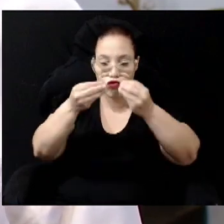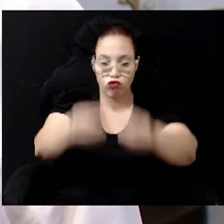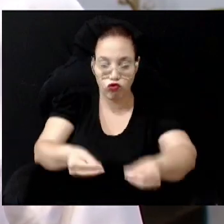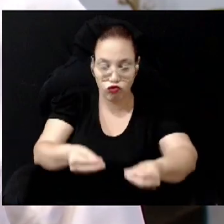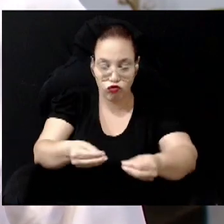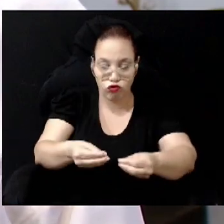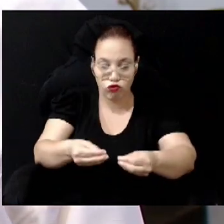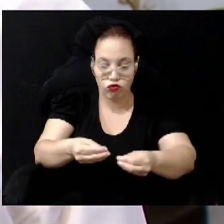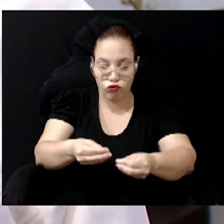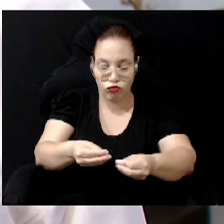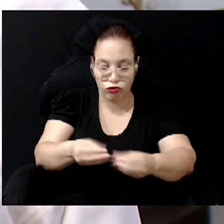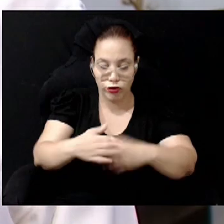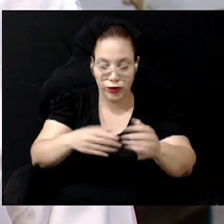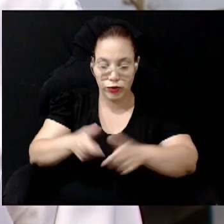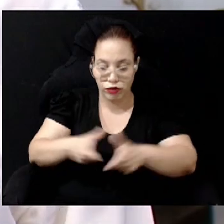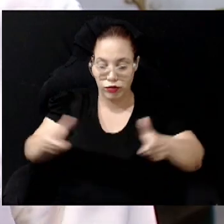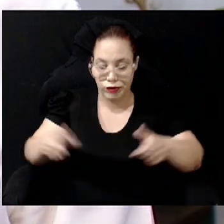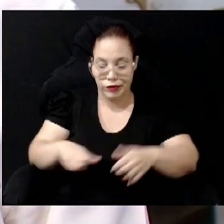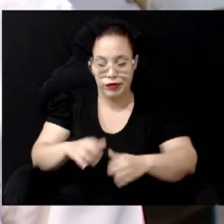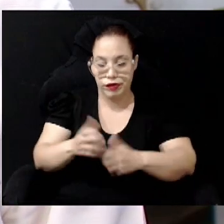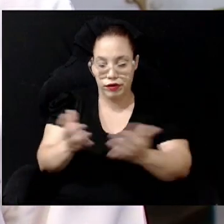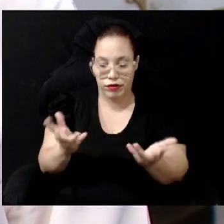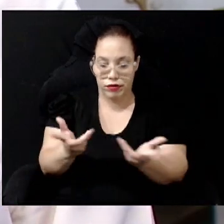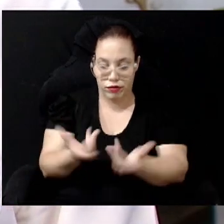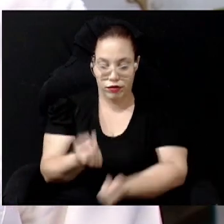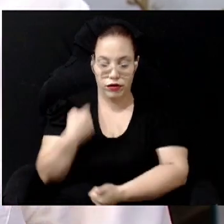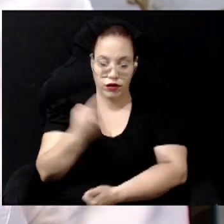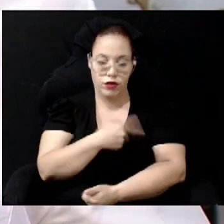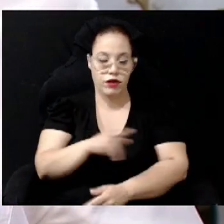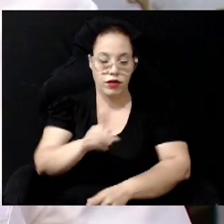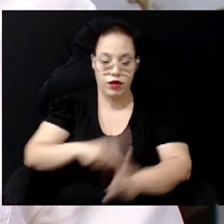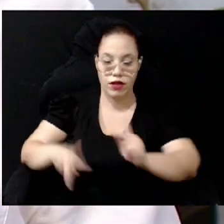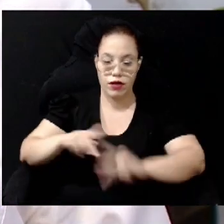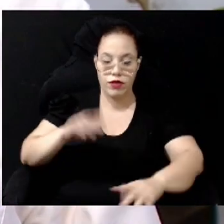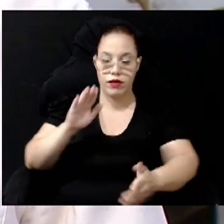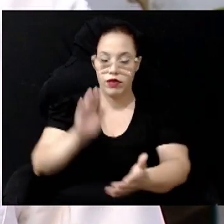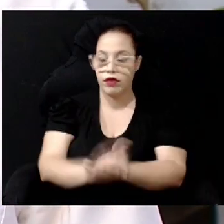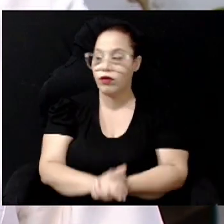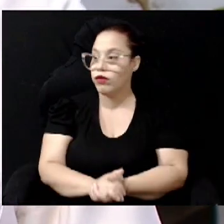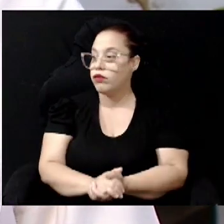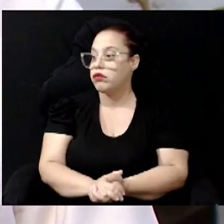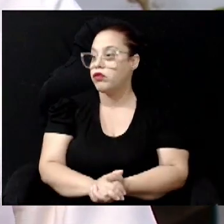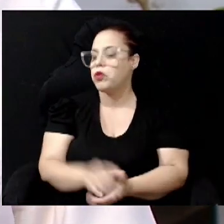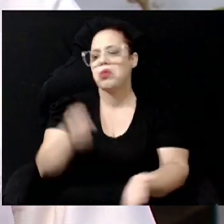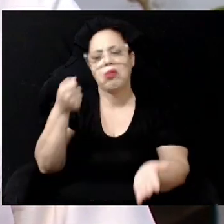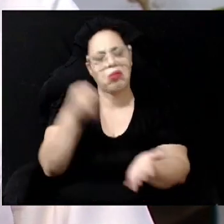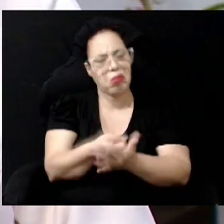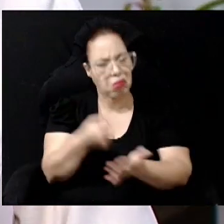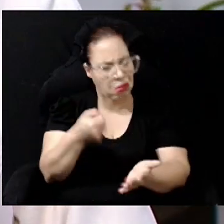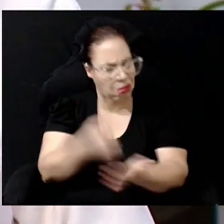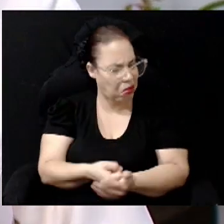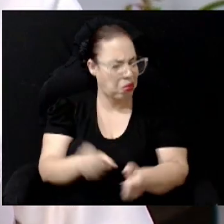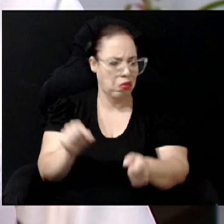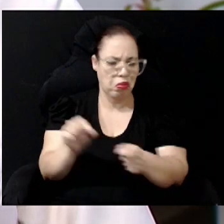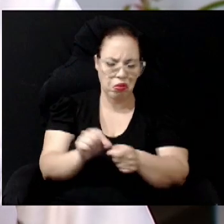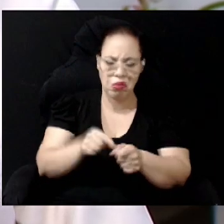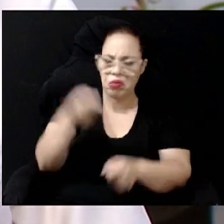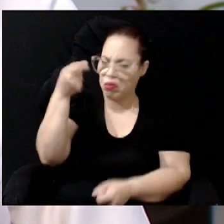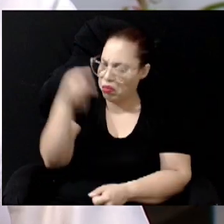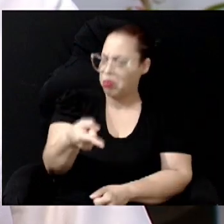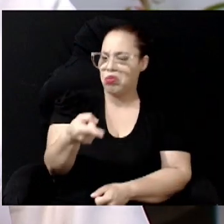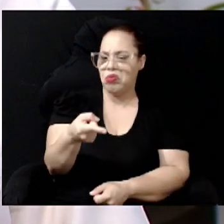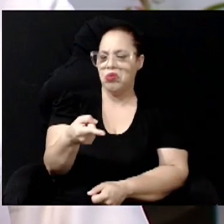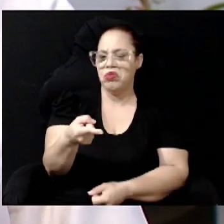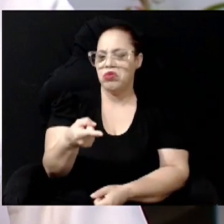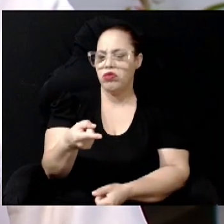de maior qualidade para a nossa população. Então é uma obrigação e a gente está fazendo isso aí com esse senso